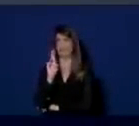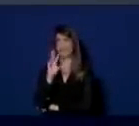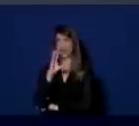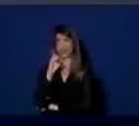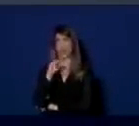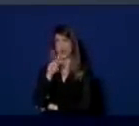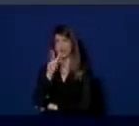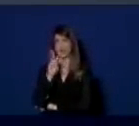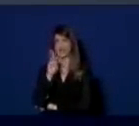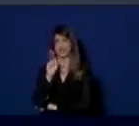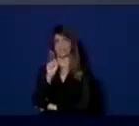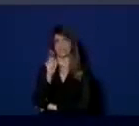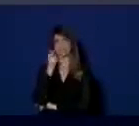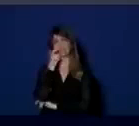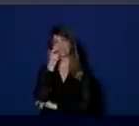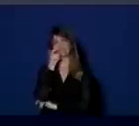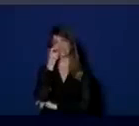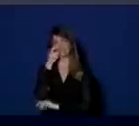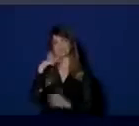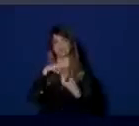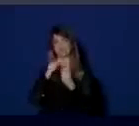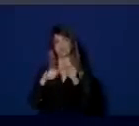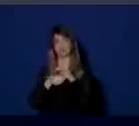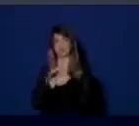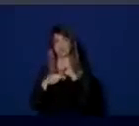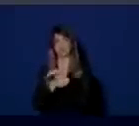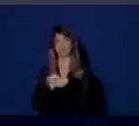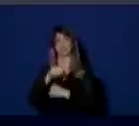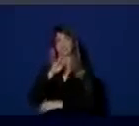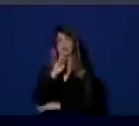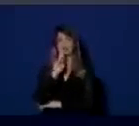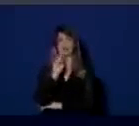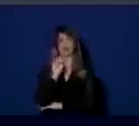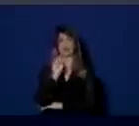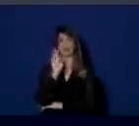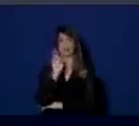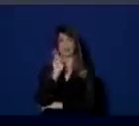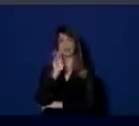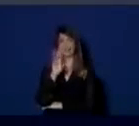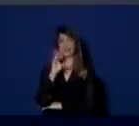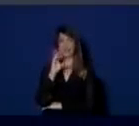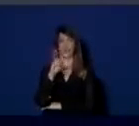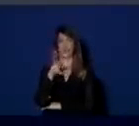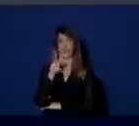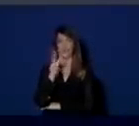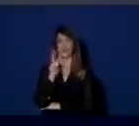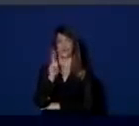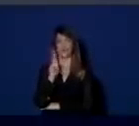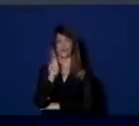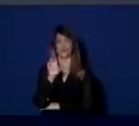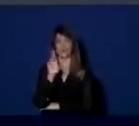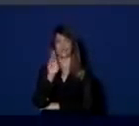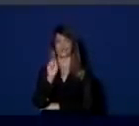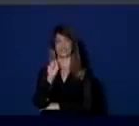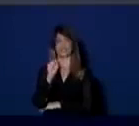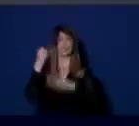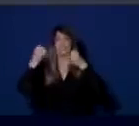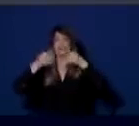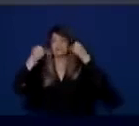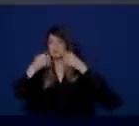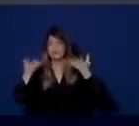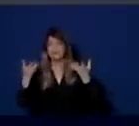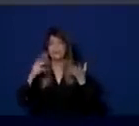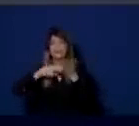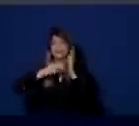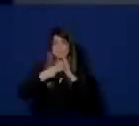coisas mais interessantes no mundo de investimento hoje, são esses busted converts. Então, para a plateia... Explica um pouco... Para a plateia, o que é um